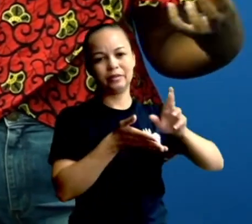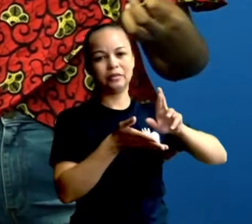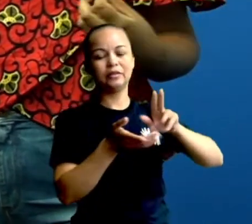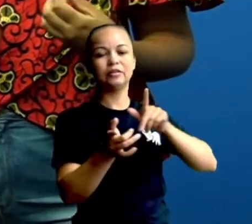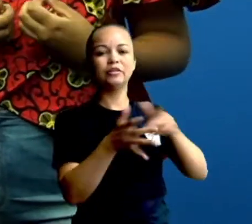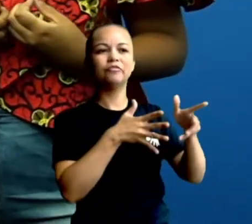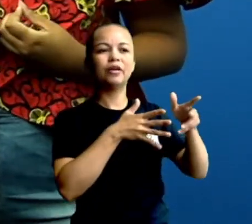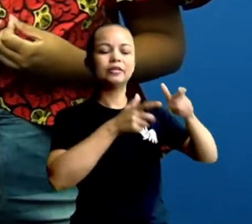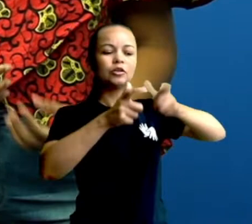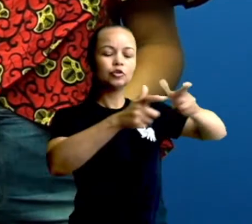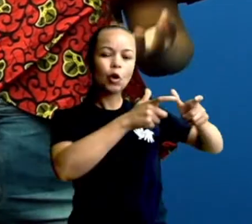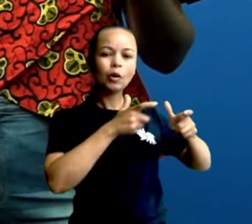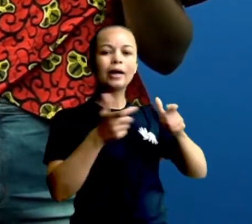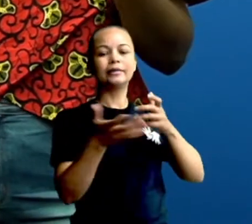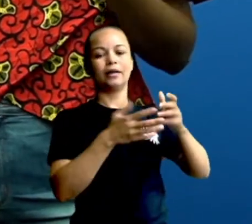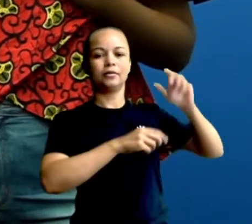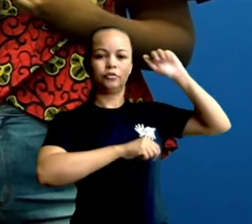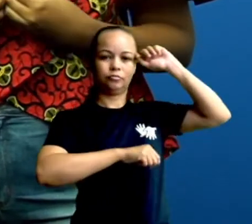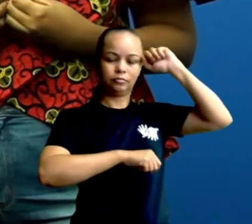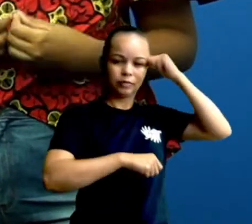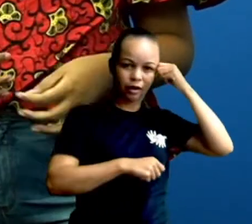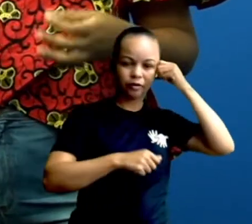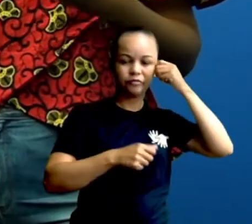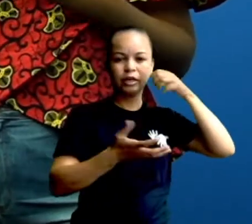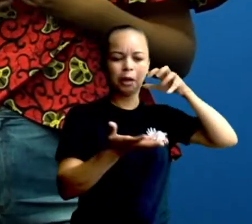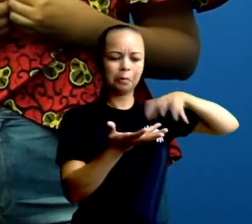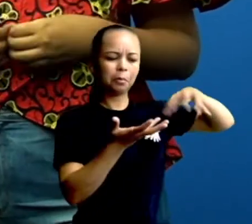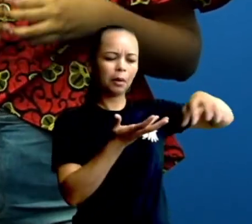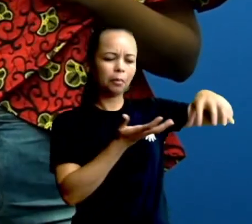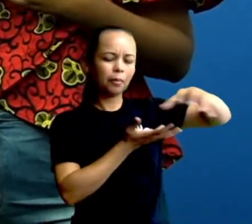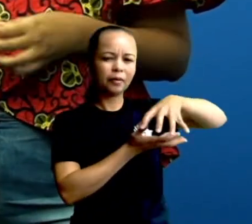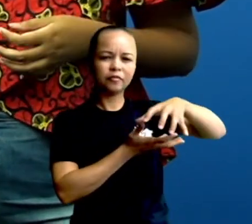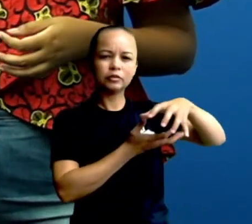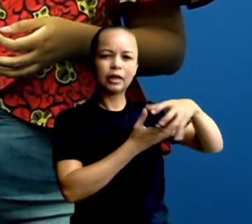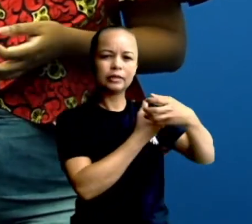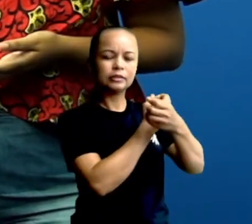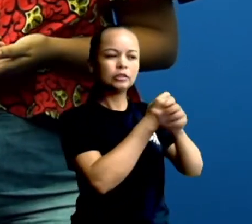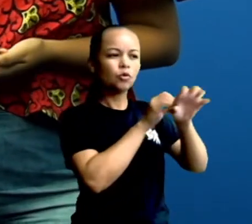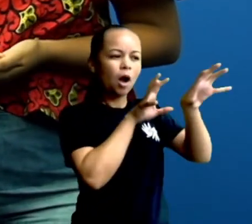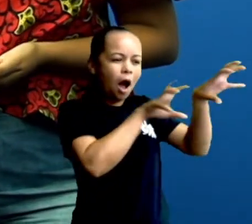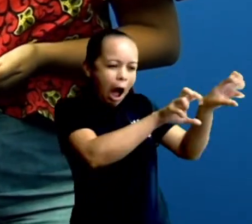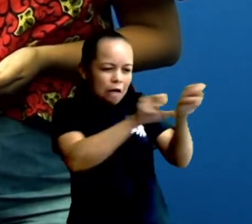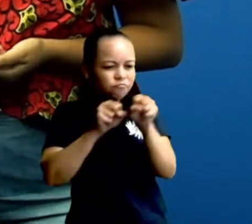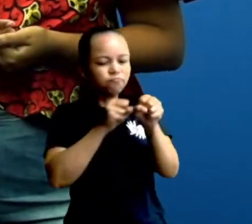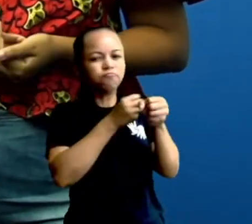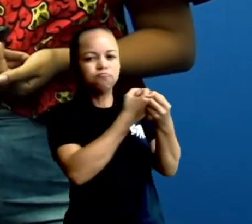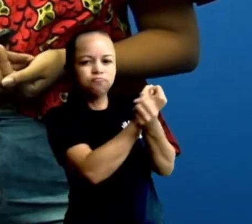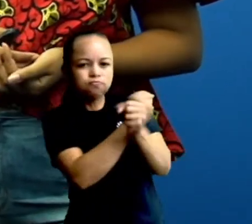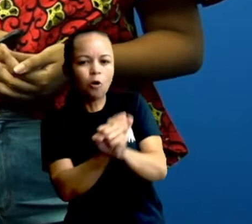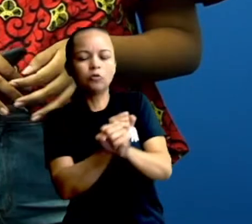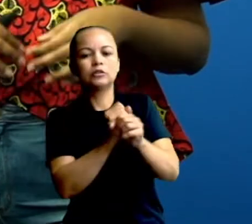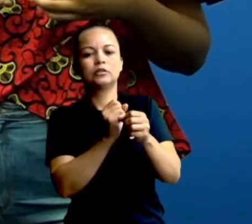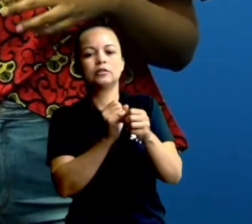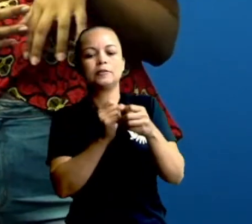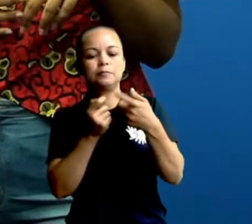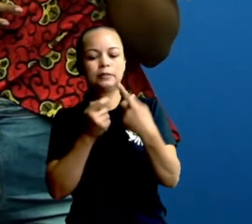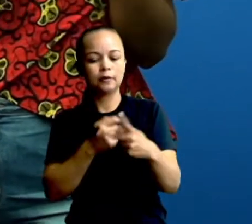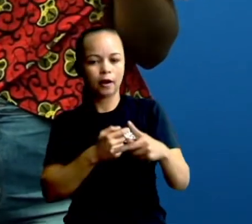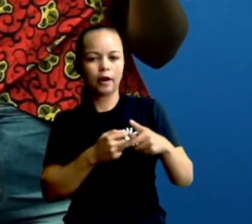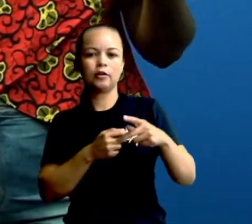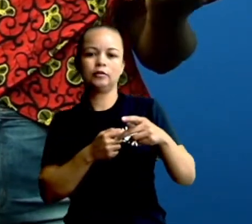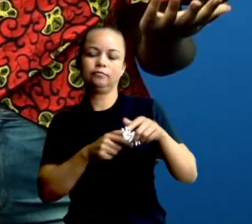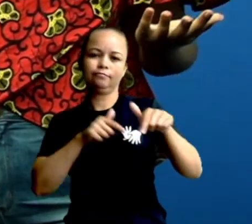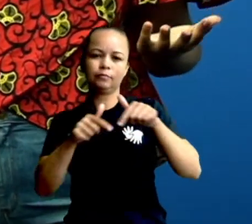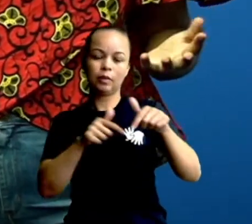diversas localidades da África, eles são trazidos à força para serem escravizados no Brasil.